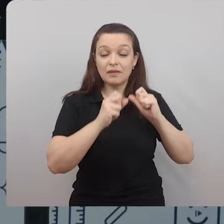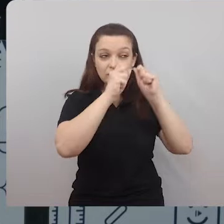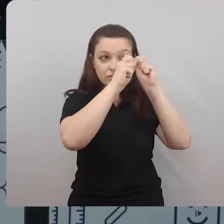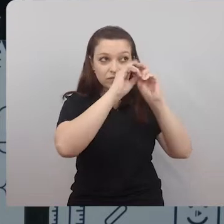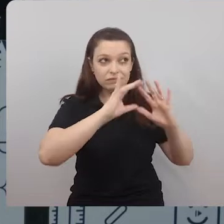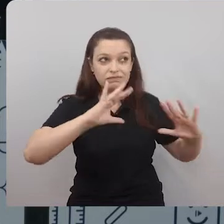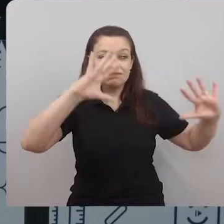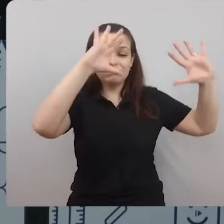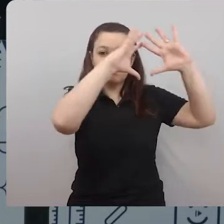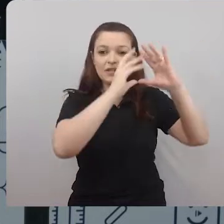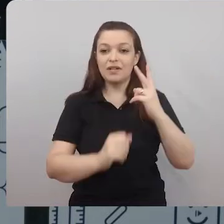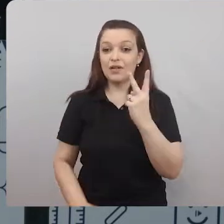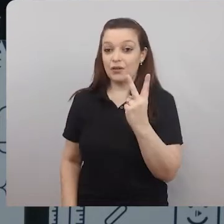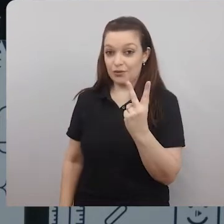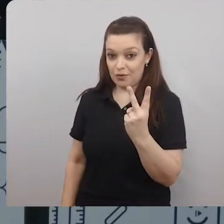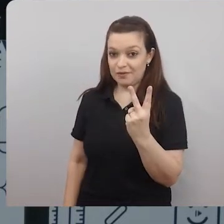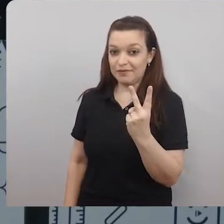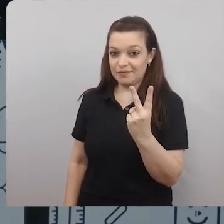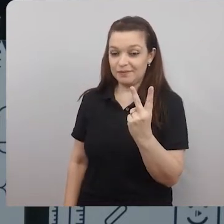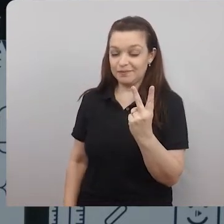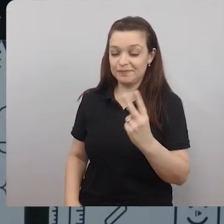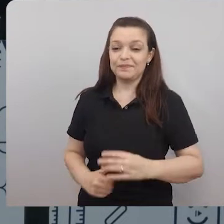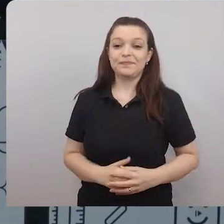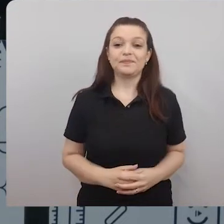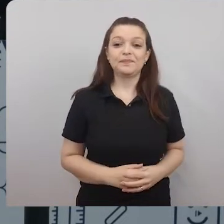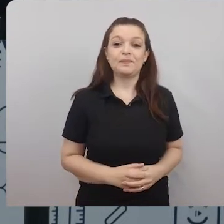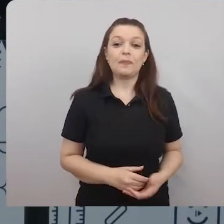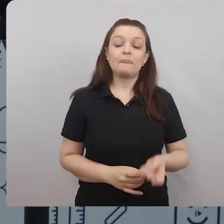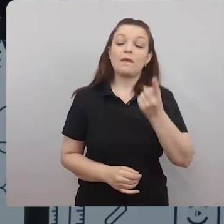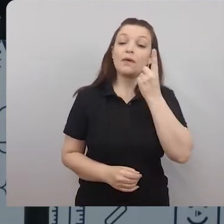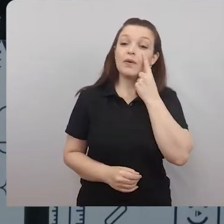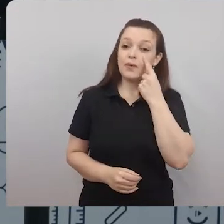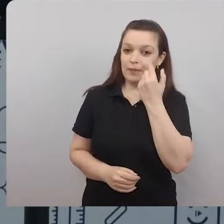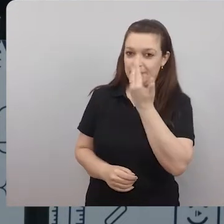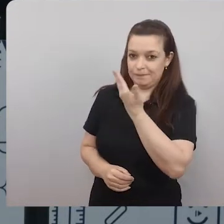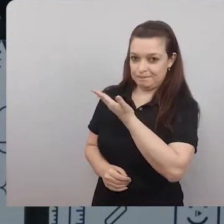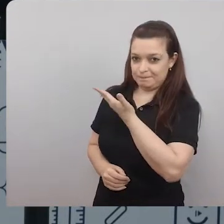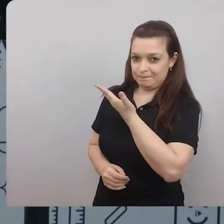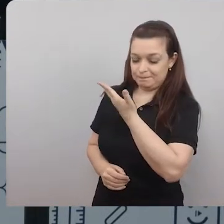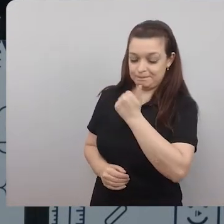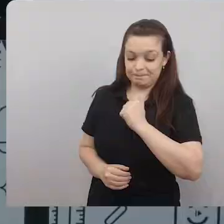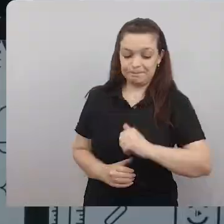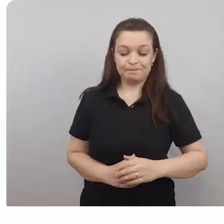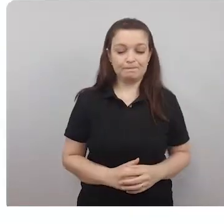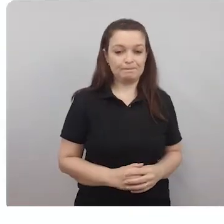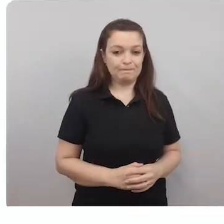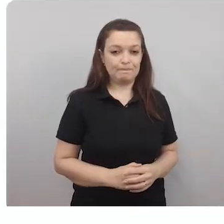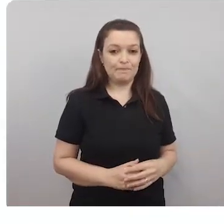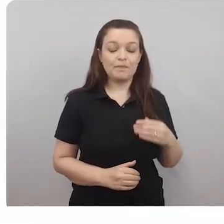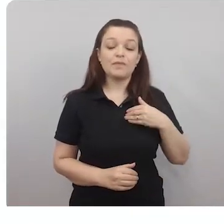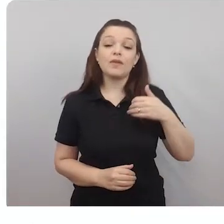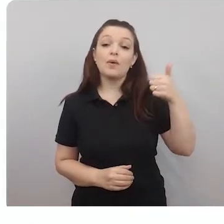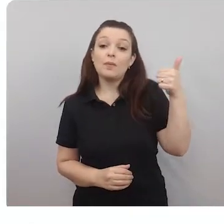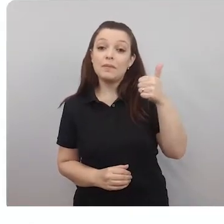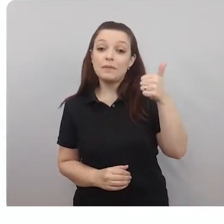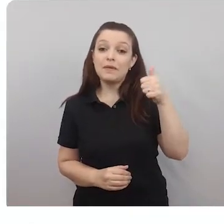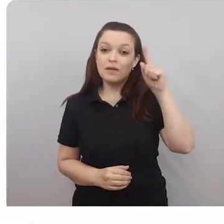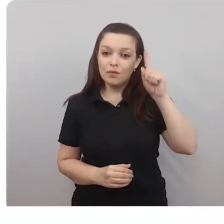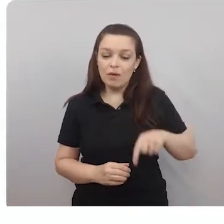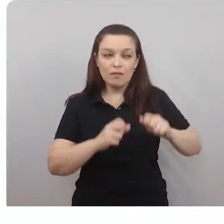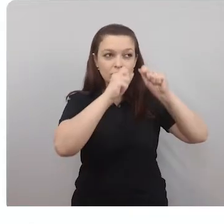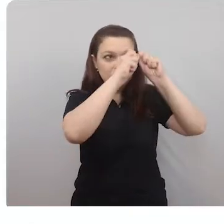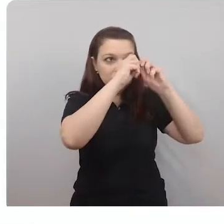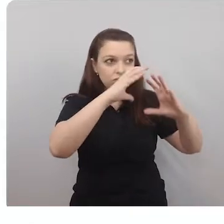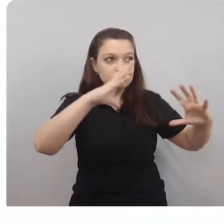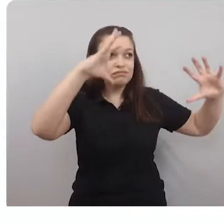duas funções. Nós vamos ver dois tipos de balões. Acompanhem comigo lá na tela de vocês. O primeiro,